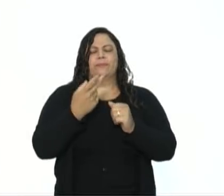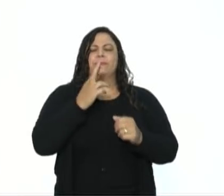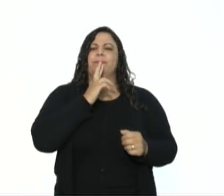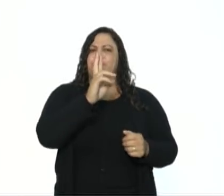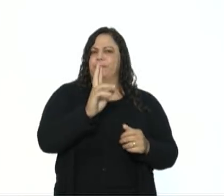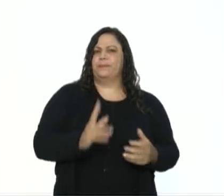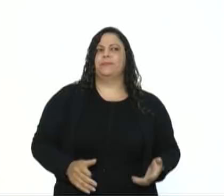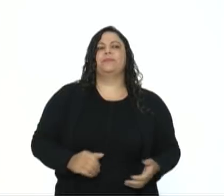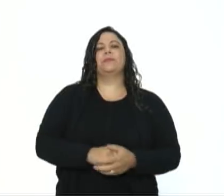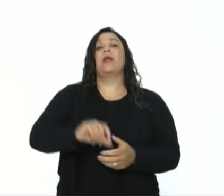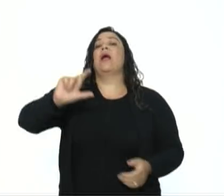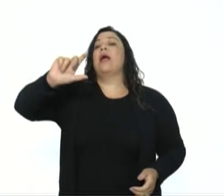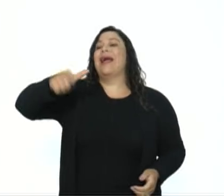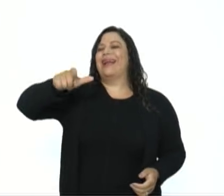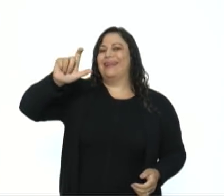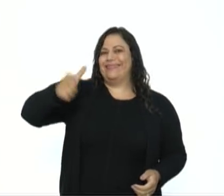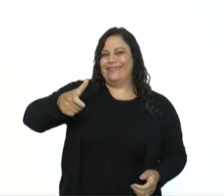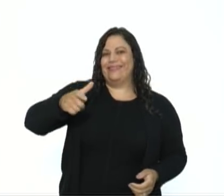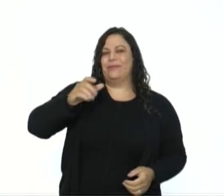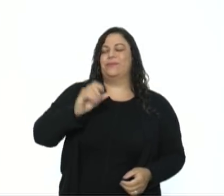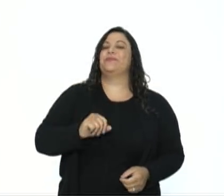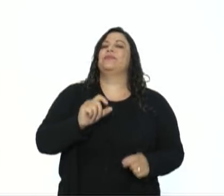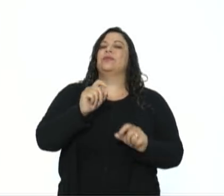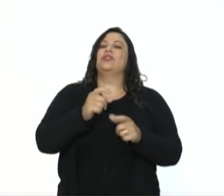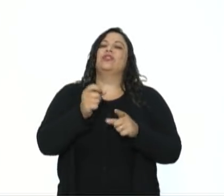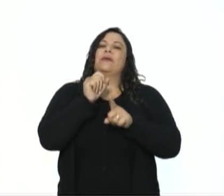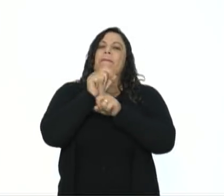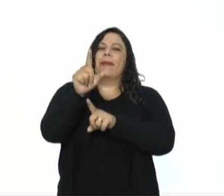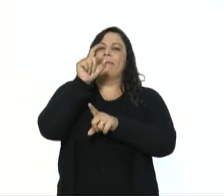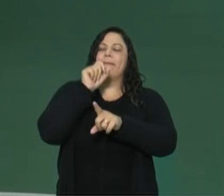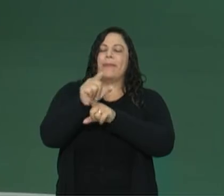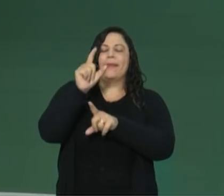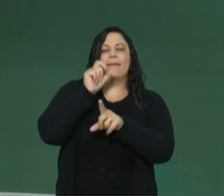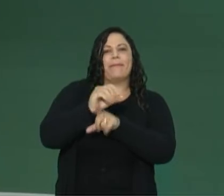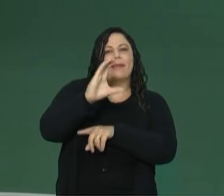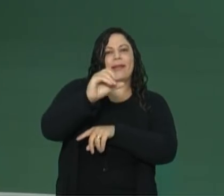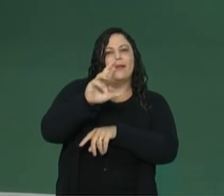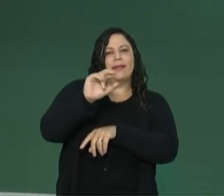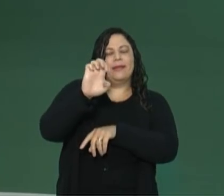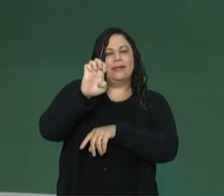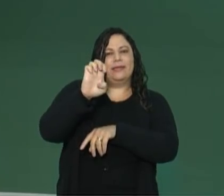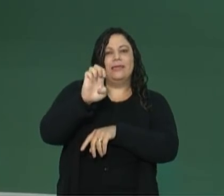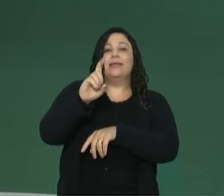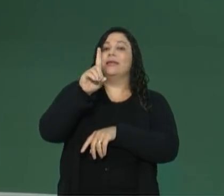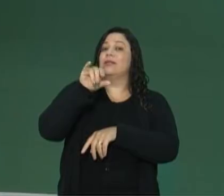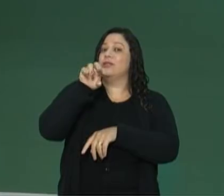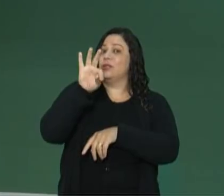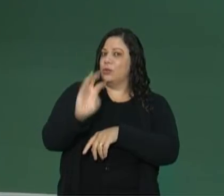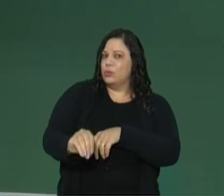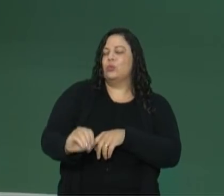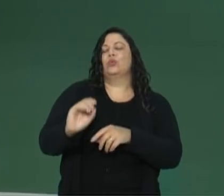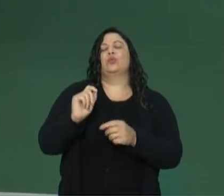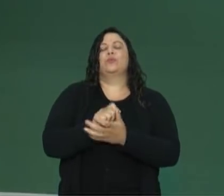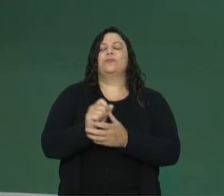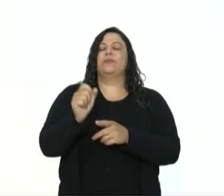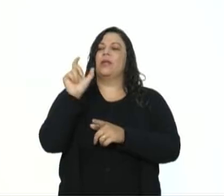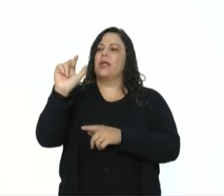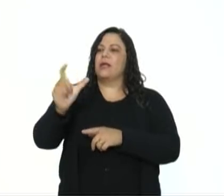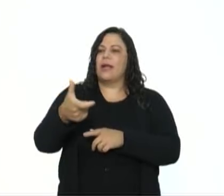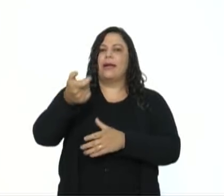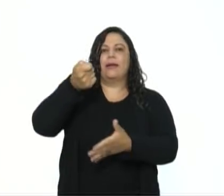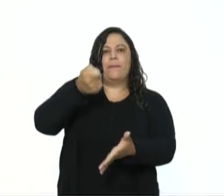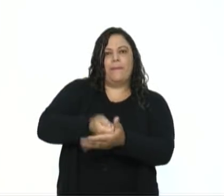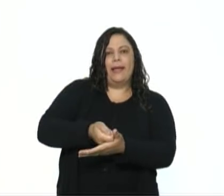de crédito e débito, né? Então, a gente tem essa ideia de crédito e débito. Vamos ver. Assinale a